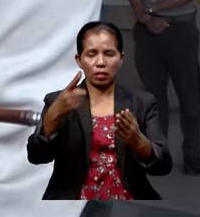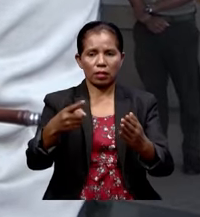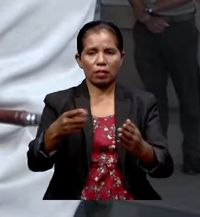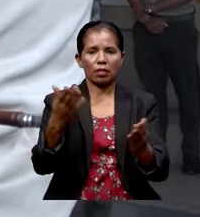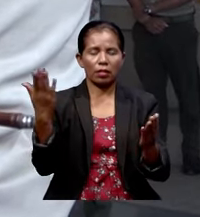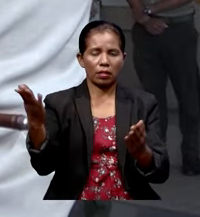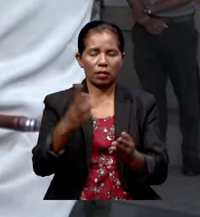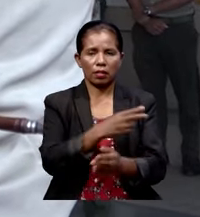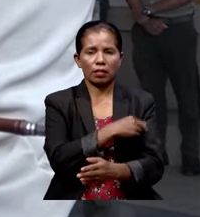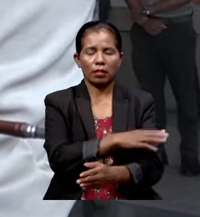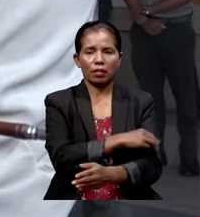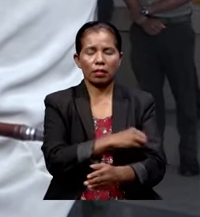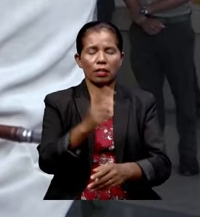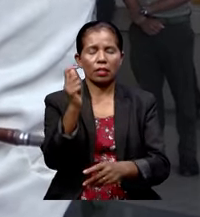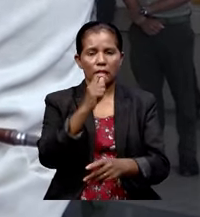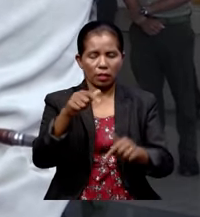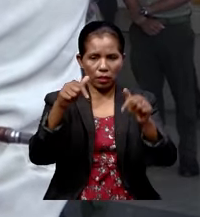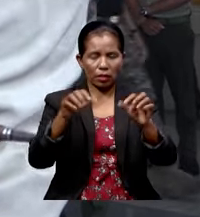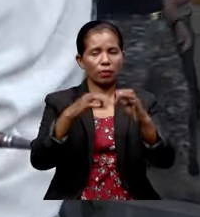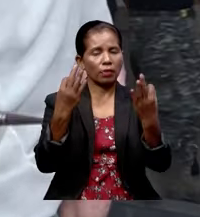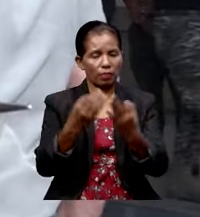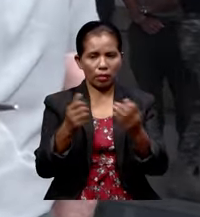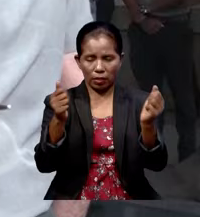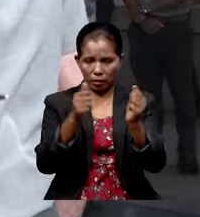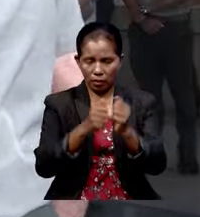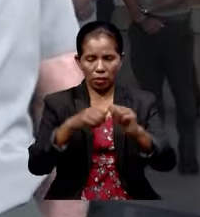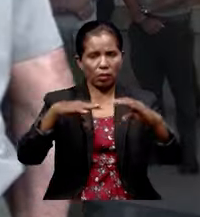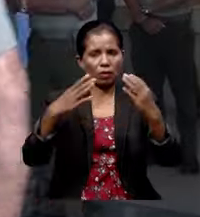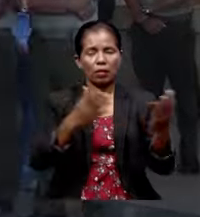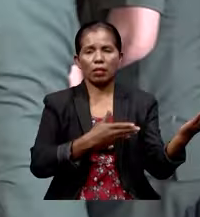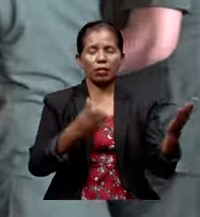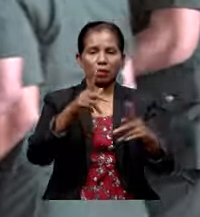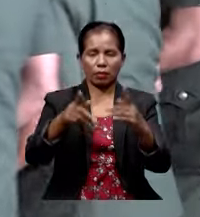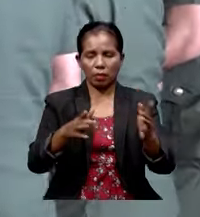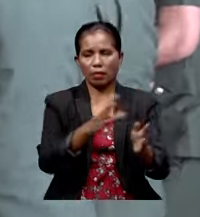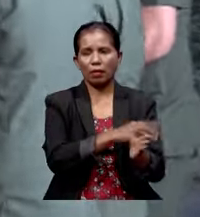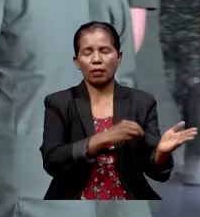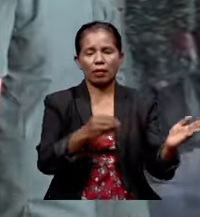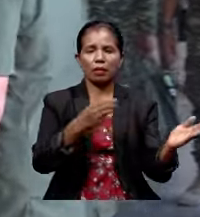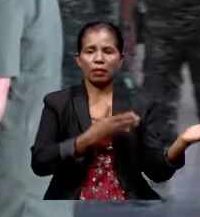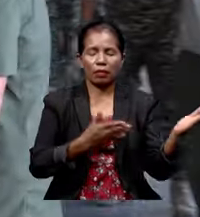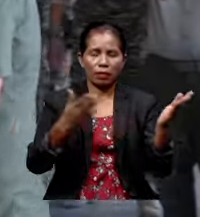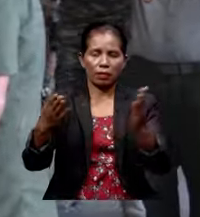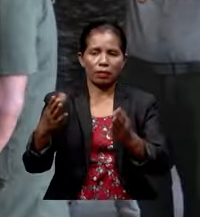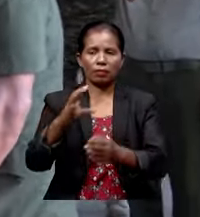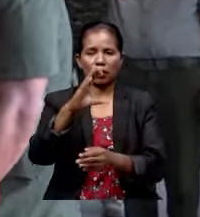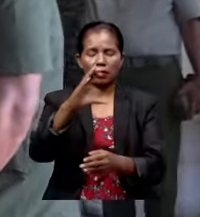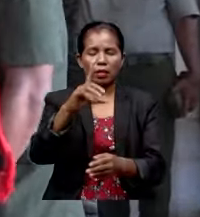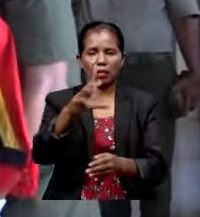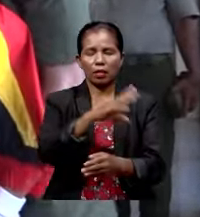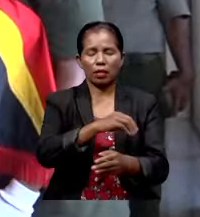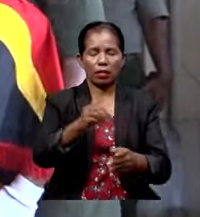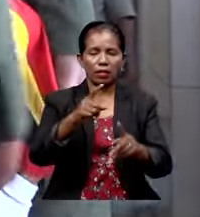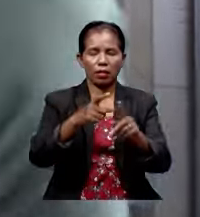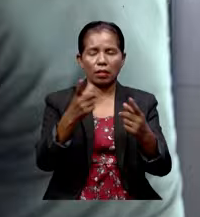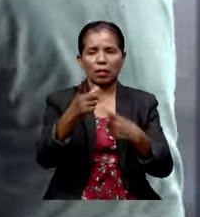zardin erois metinaru ia tersane, familia hamutu ko komisaun lori mate isin saudoso nian ba kombatentes libertasau